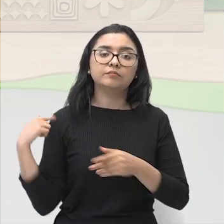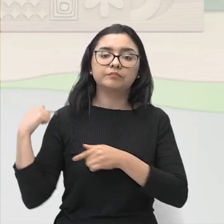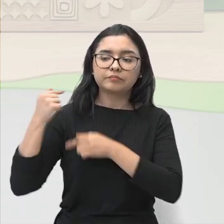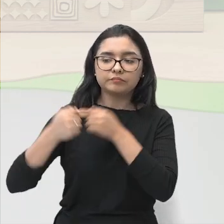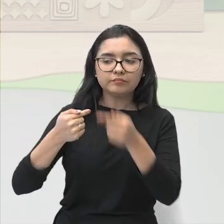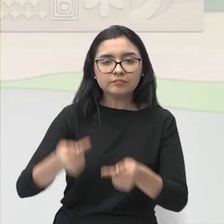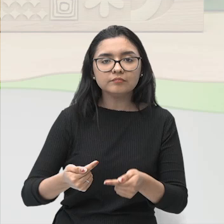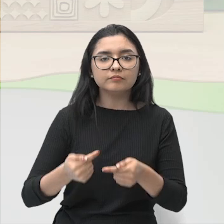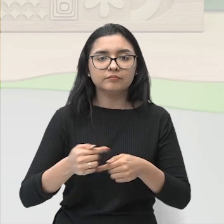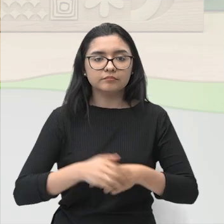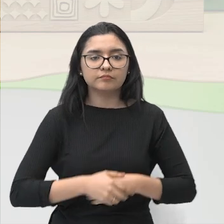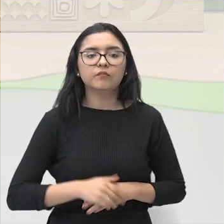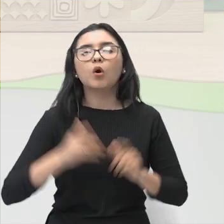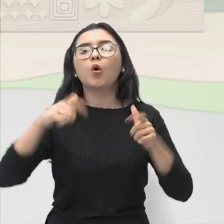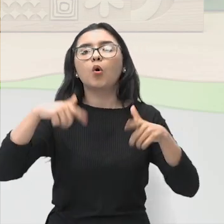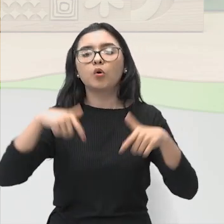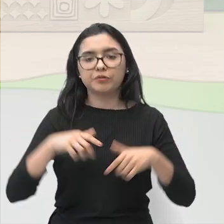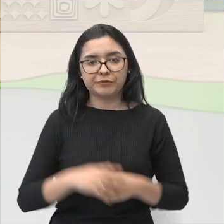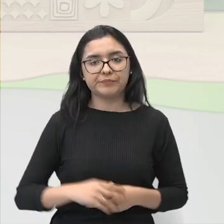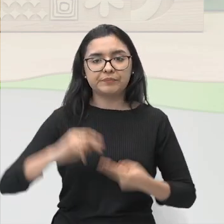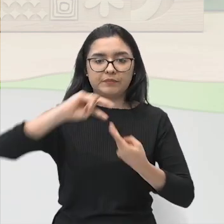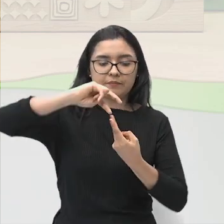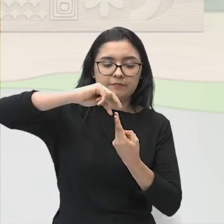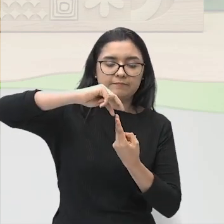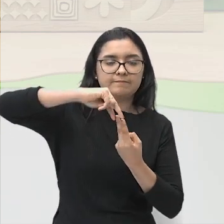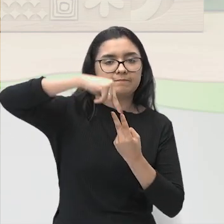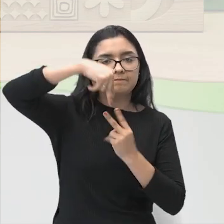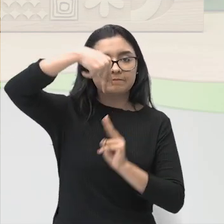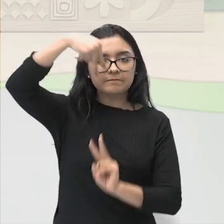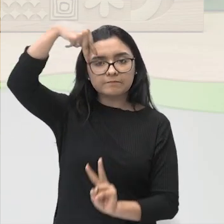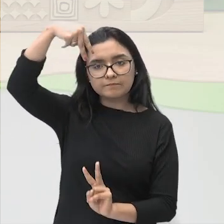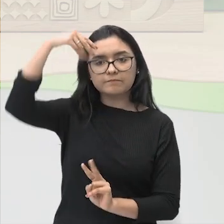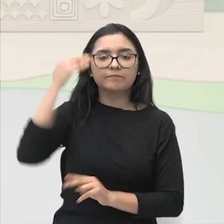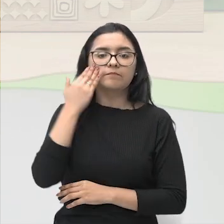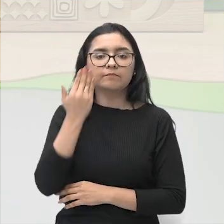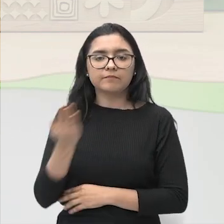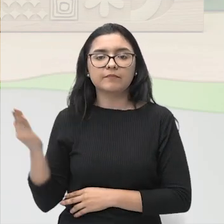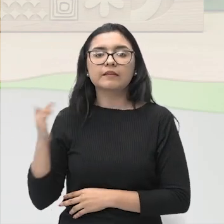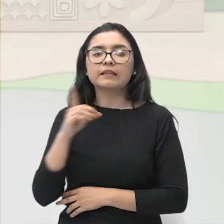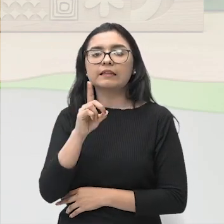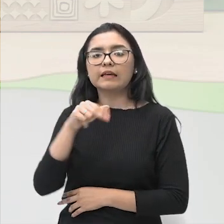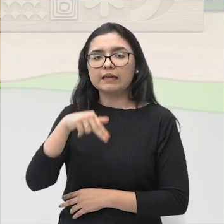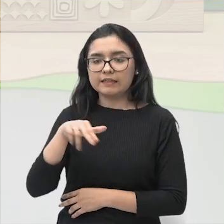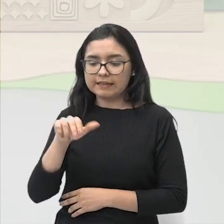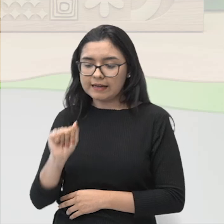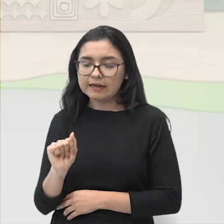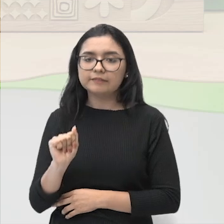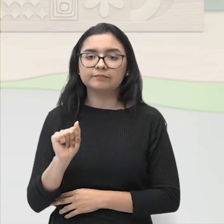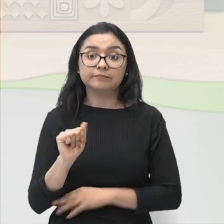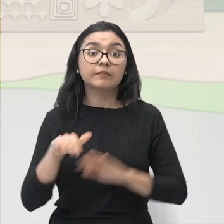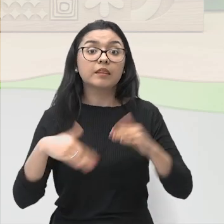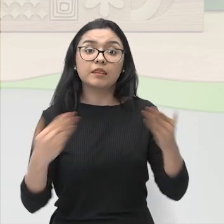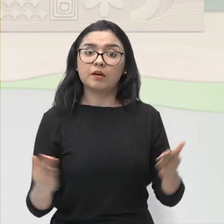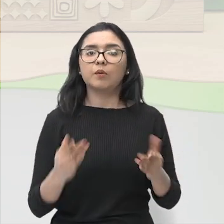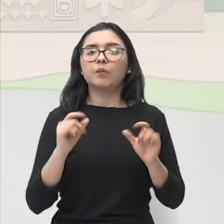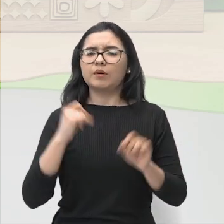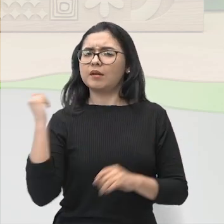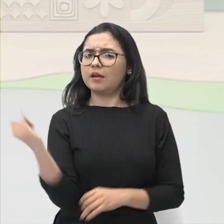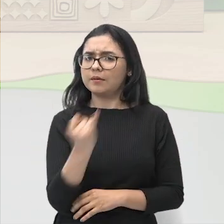foi armazenado aonde? Nesta linda molécula de DNA. Então, ela é